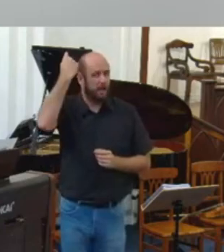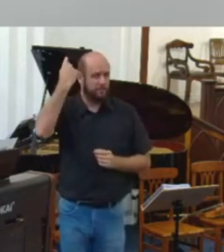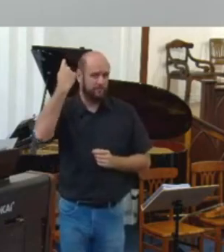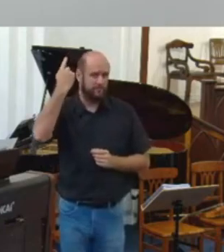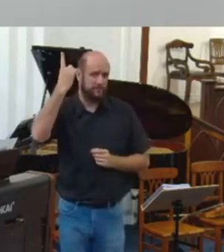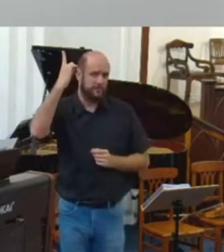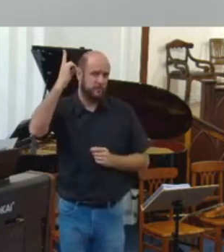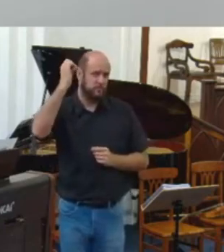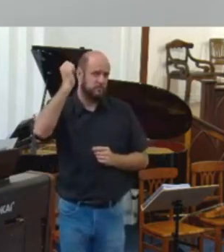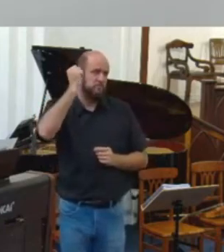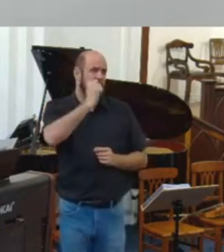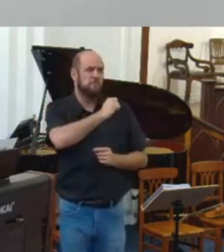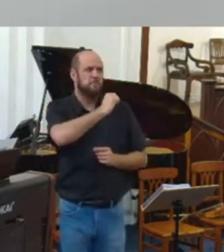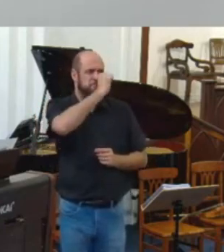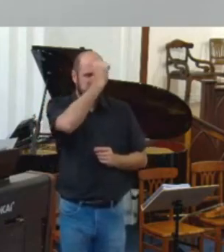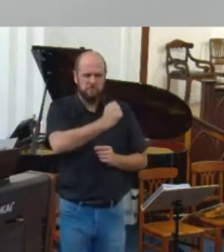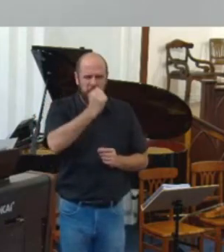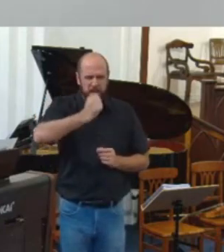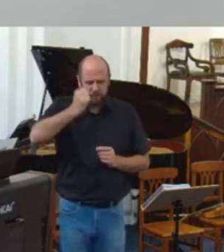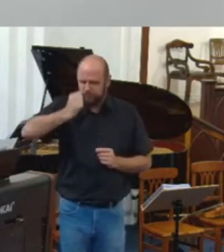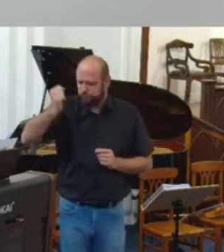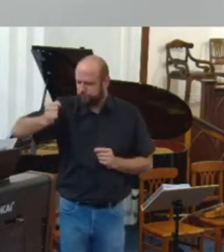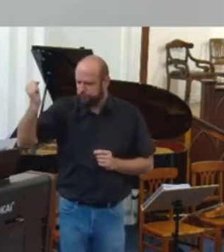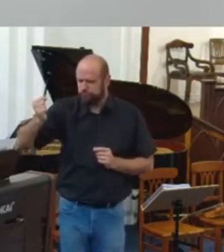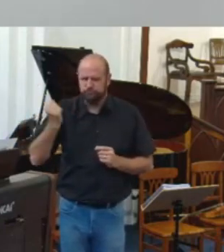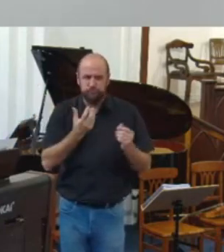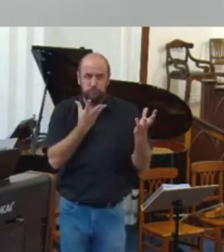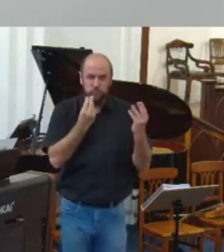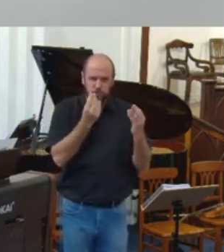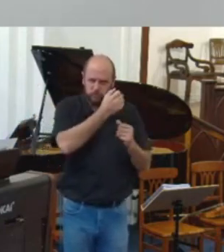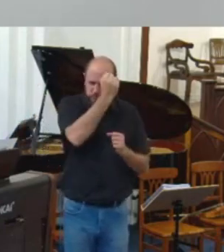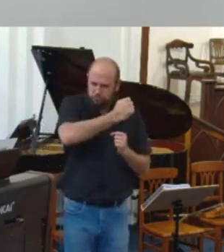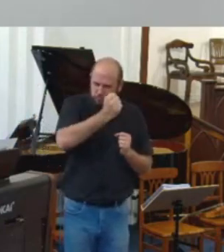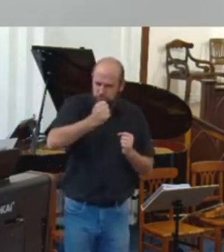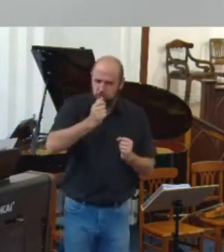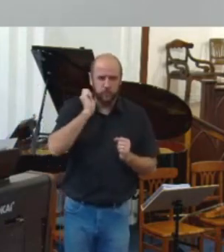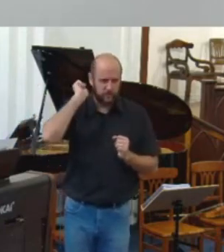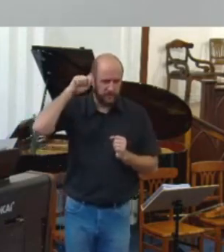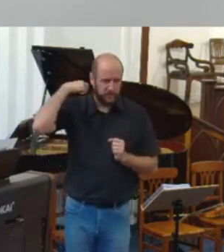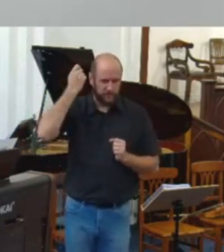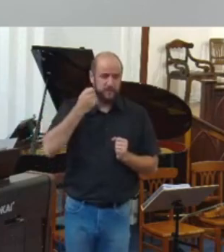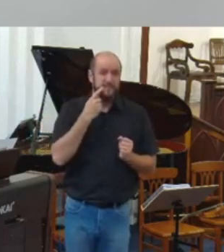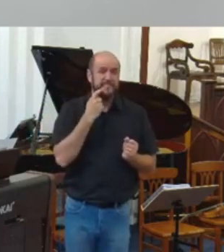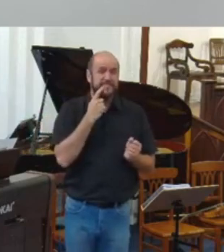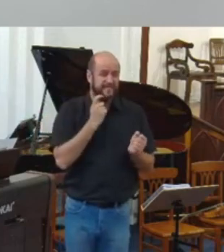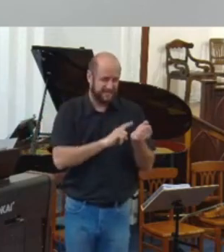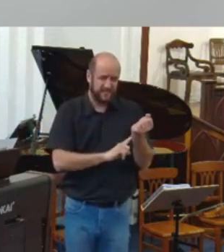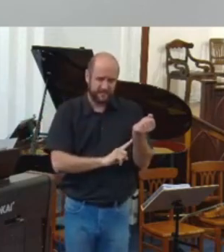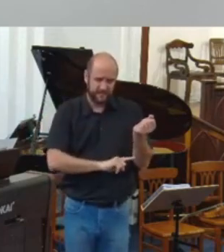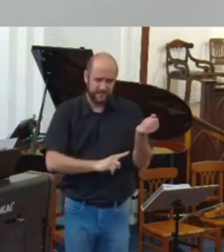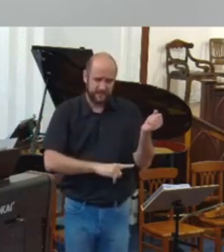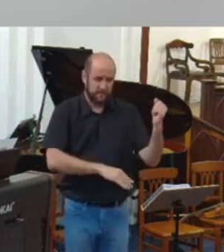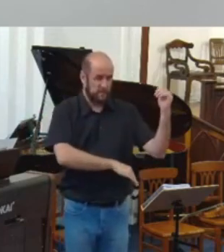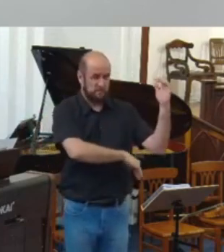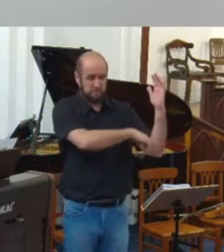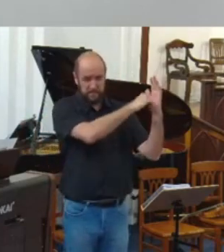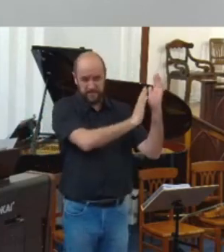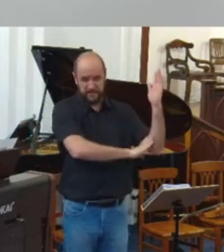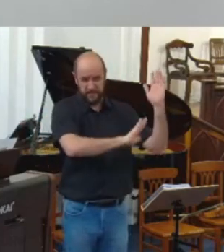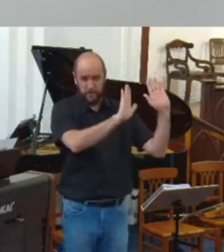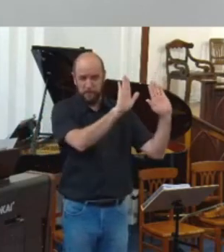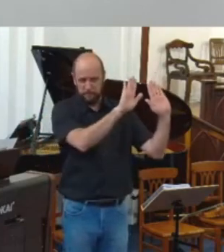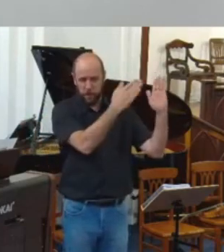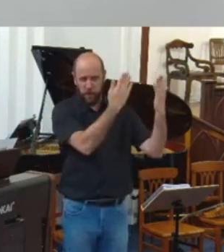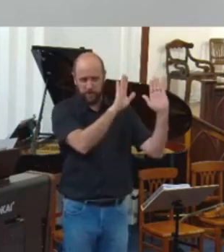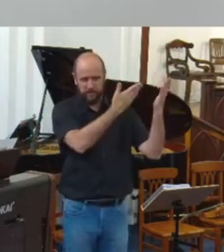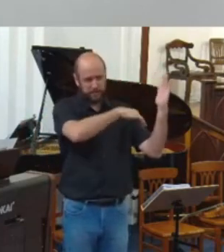Deus matou muitos cordeiros, mandou que se matassem muitos cordeiros. E o sangue desses cordeiros foram colocados em cima da